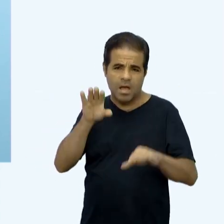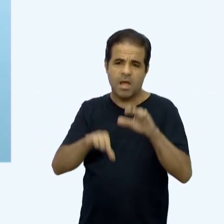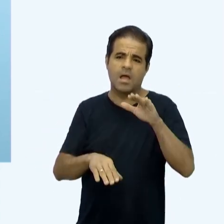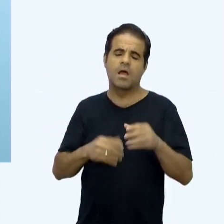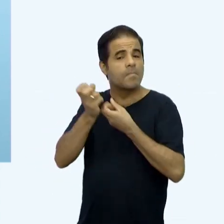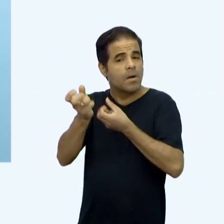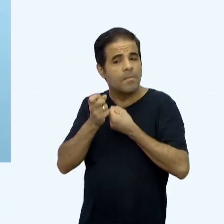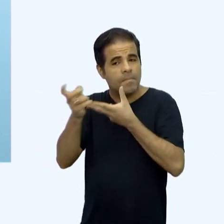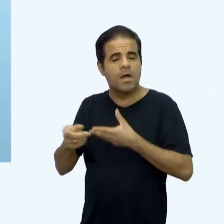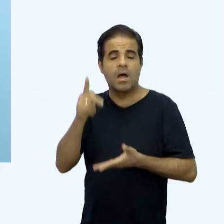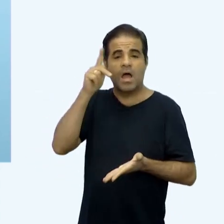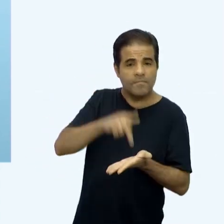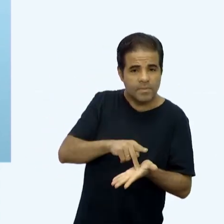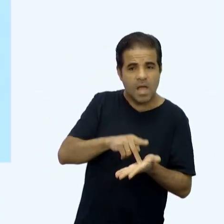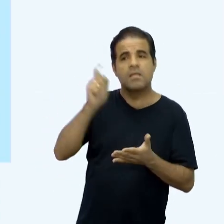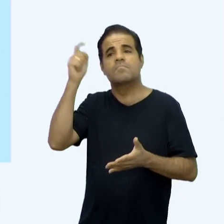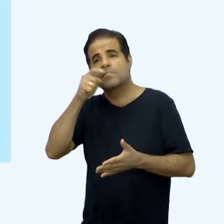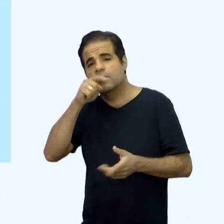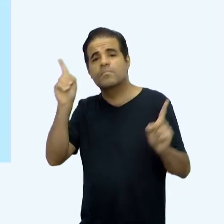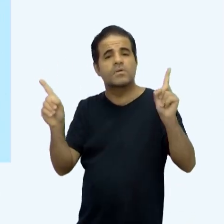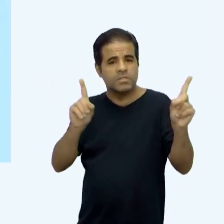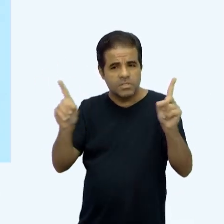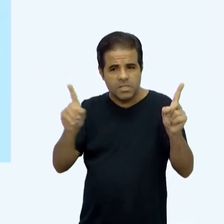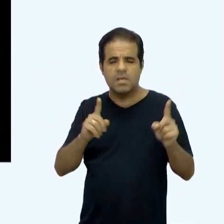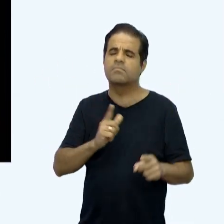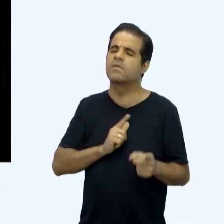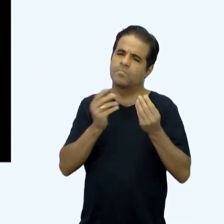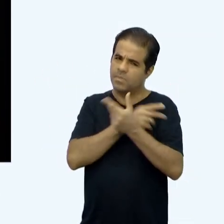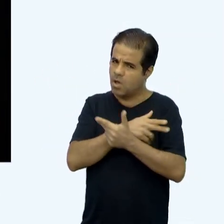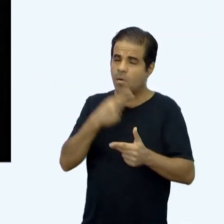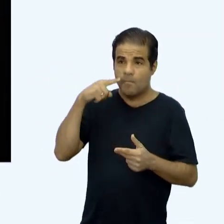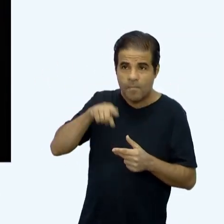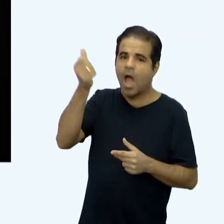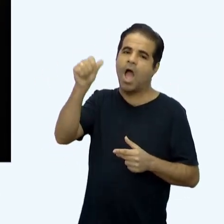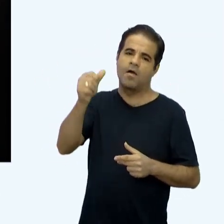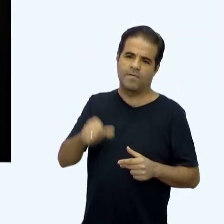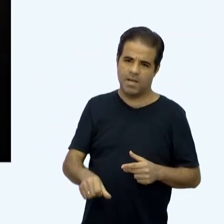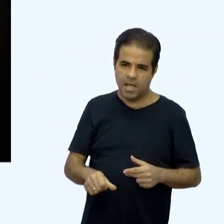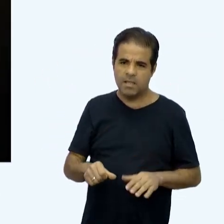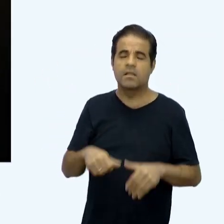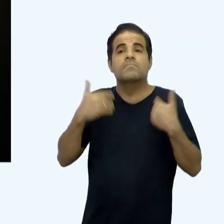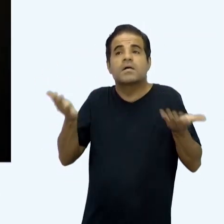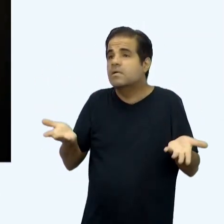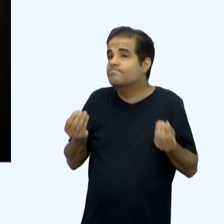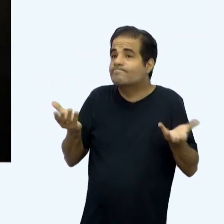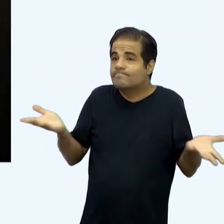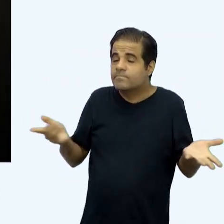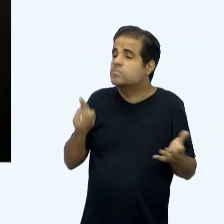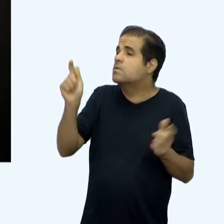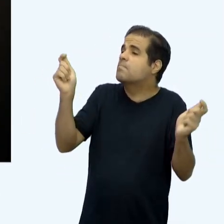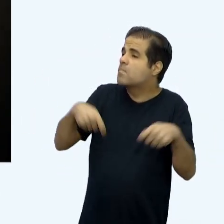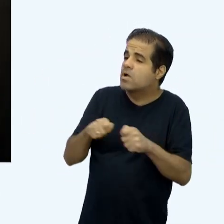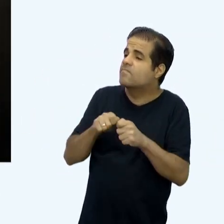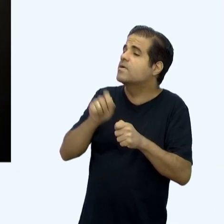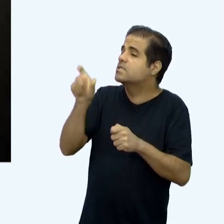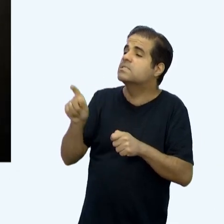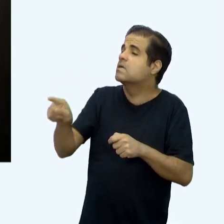desinformação. Entre a verdade e a mentira, há muita coisa para ser avaliada. Tá, mas e aí? O que você pode